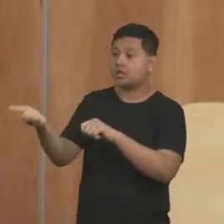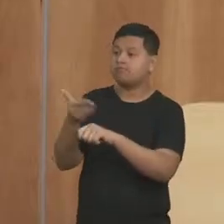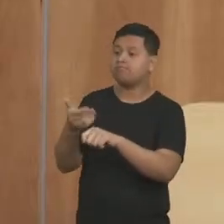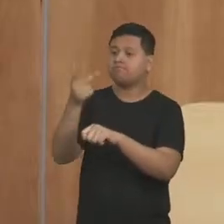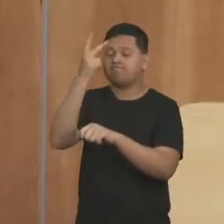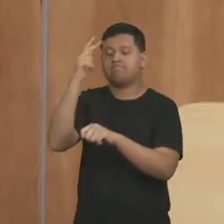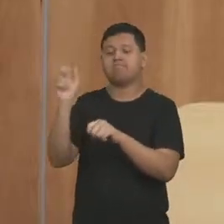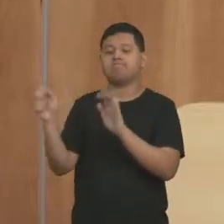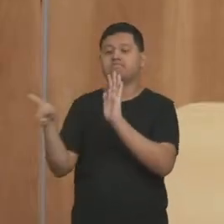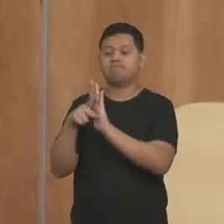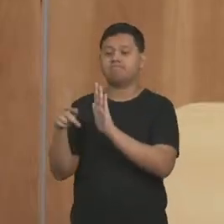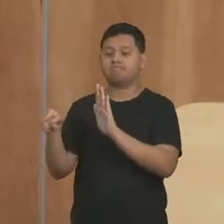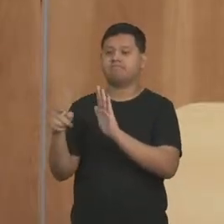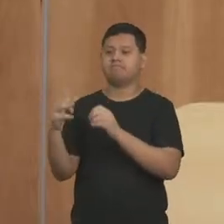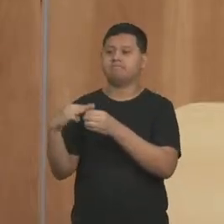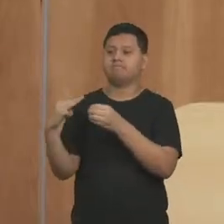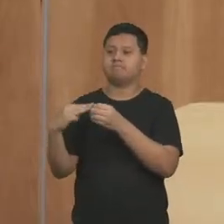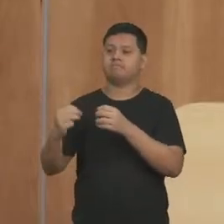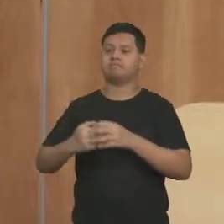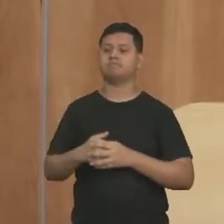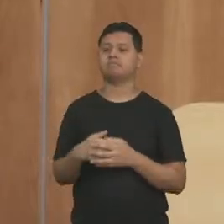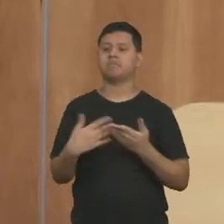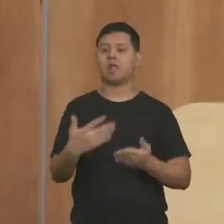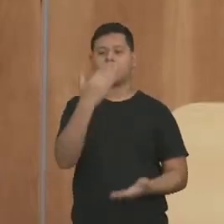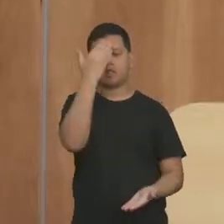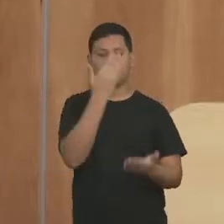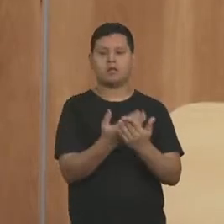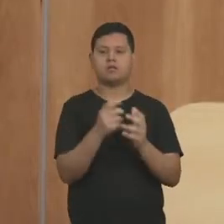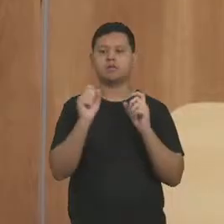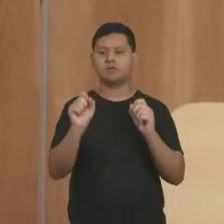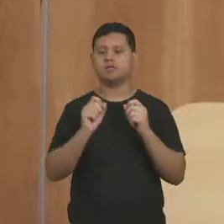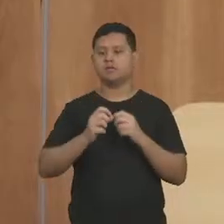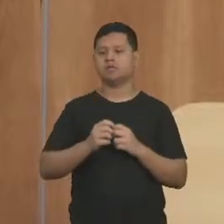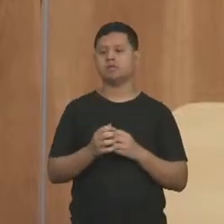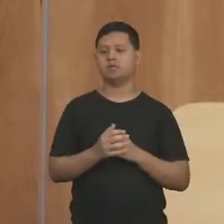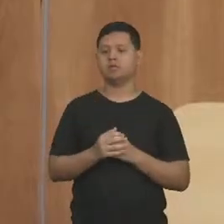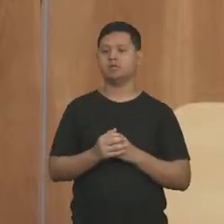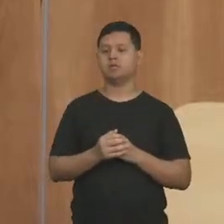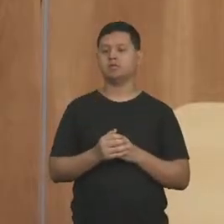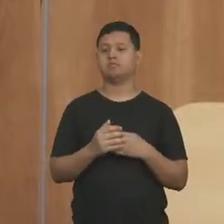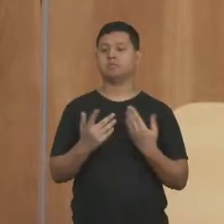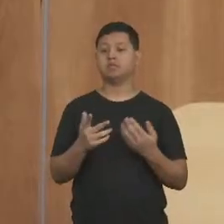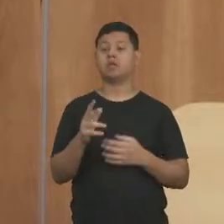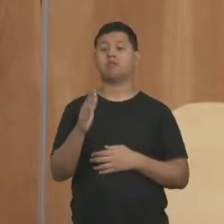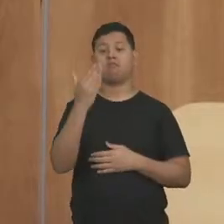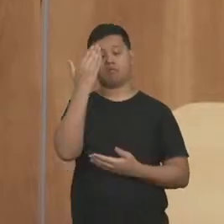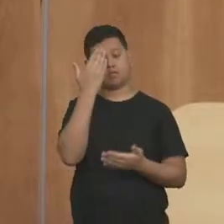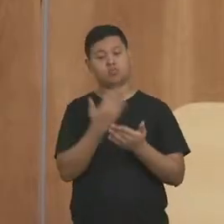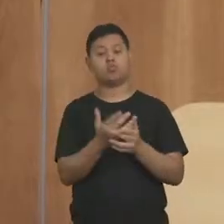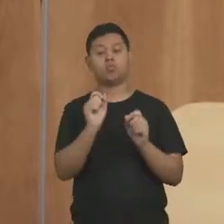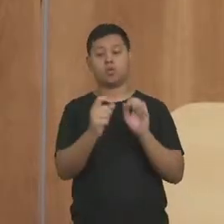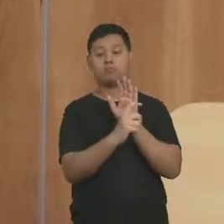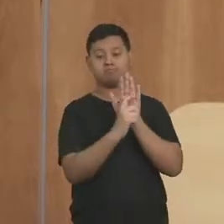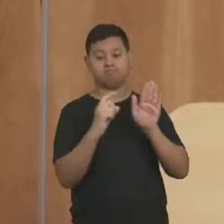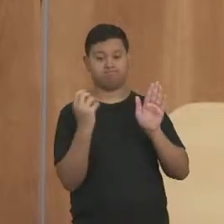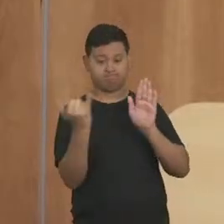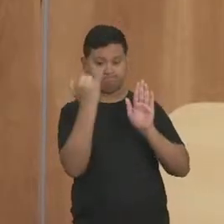Conselho. E eu creio que a mais importante desse inciso, nesse artigo 2º, é